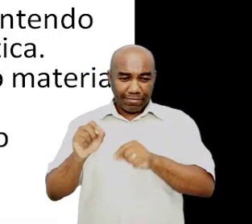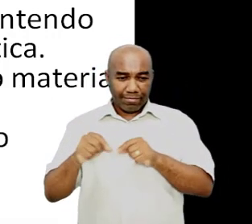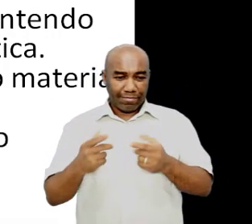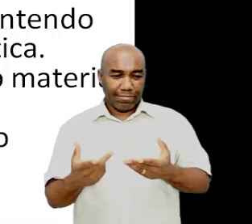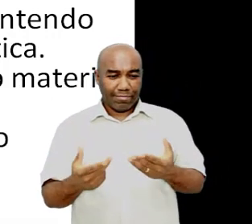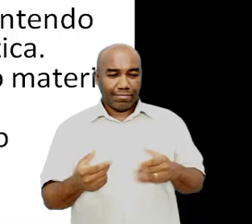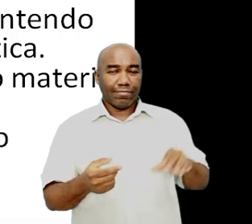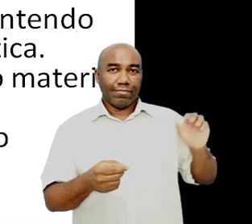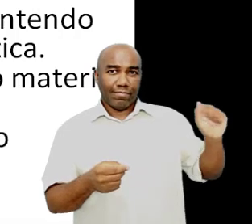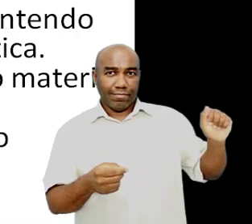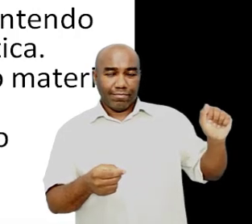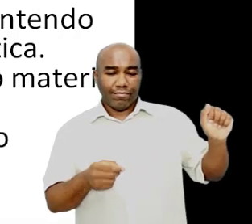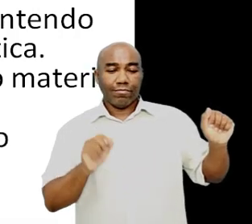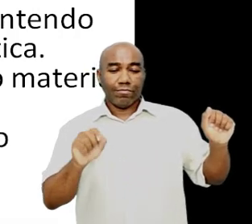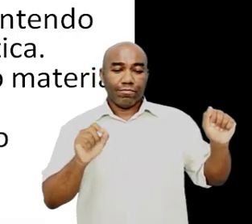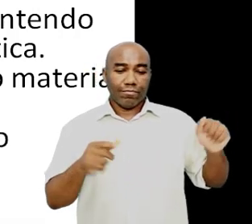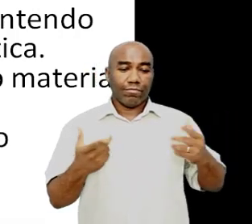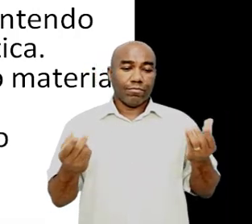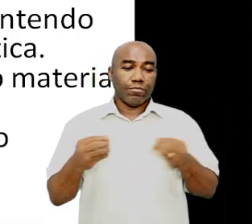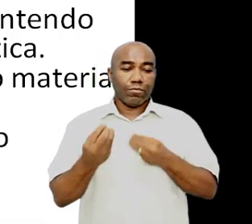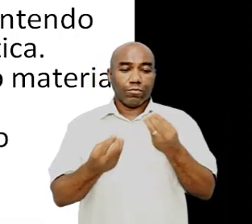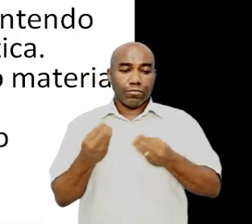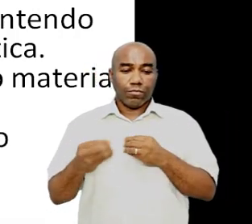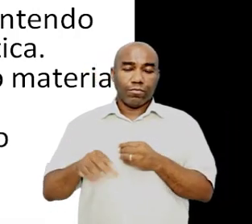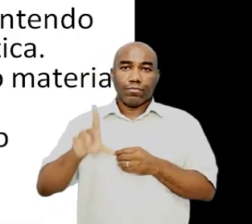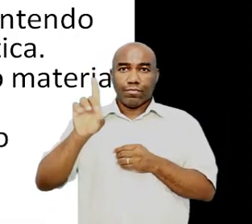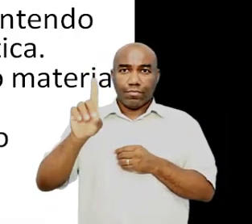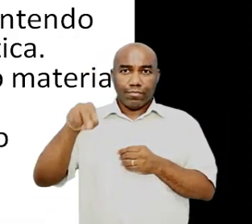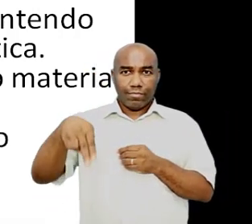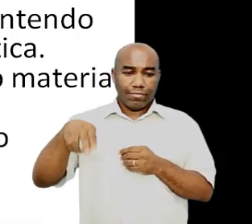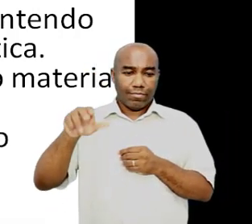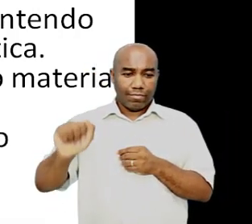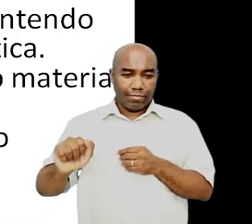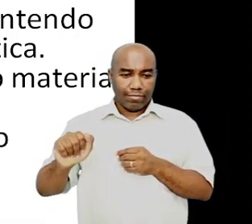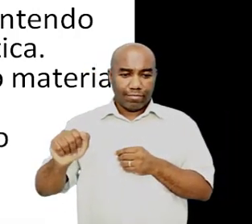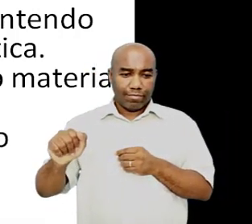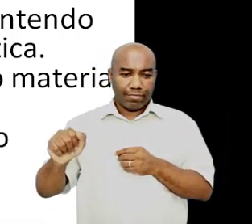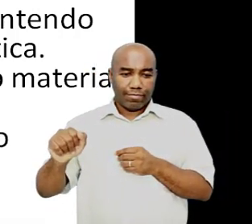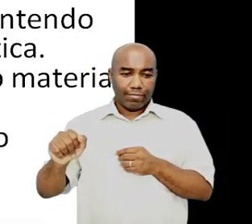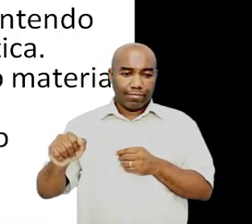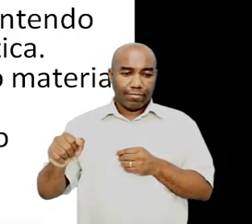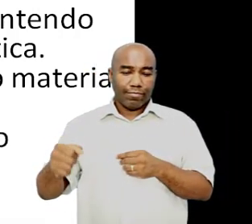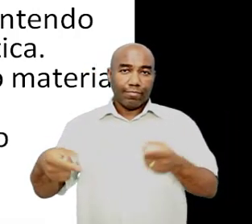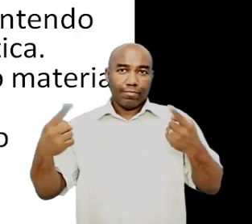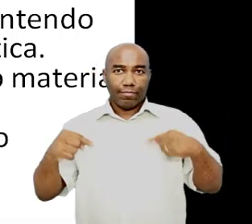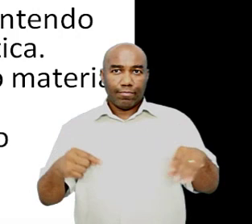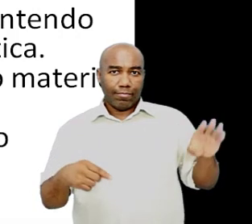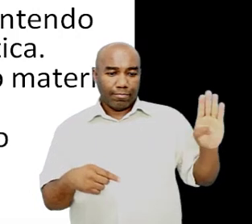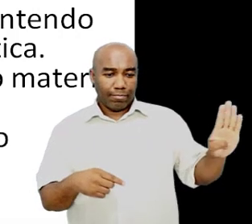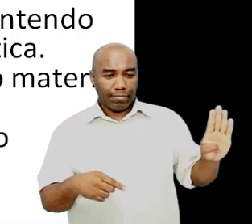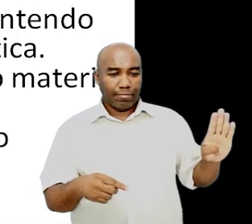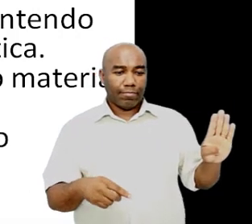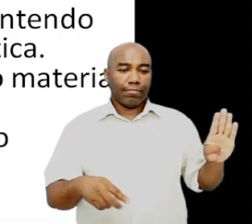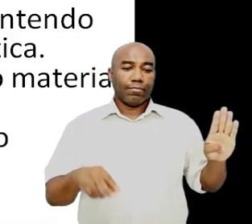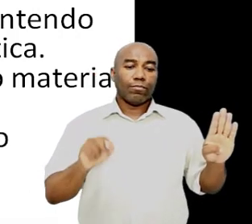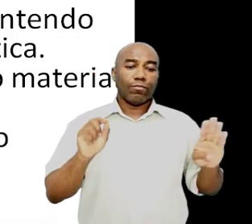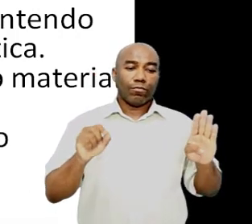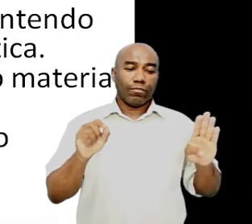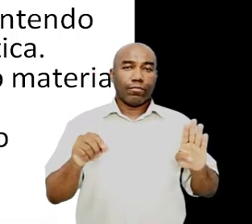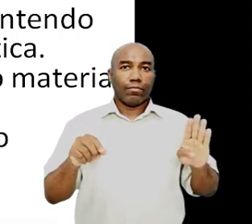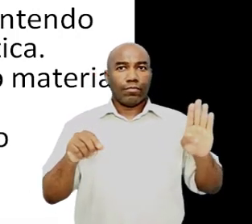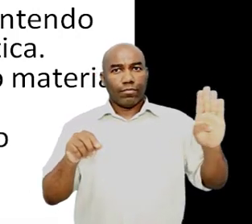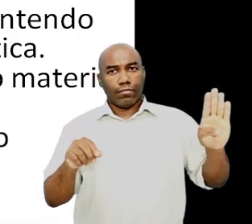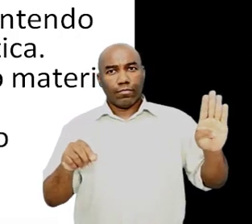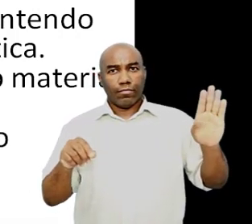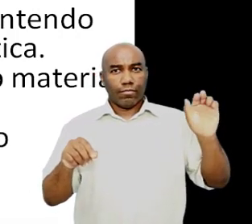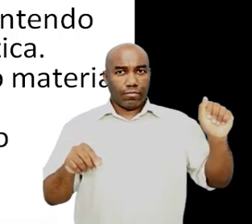RNA. Retrovírus é constituído por RNA. Letra A, D. Está dizendo. Errado.